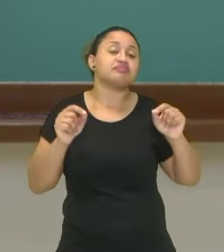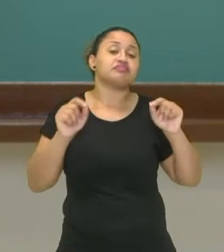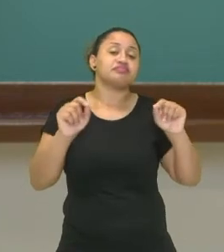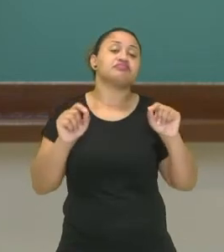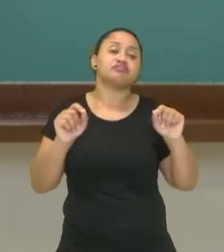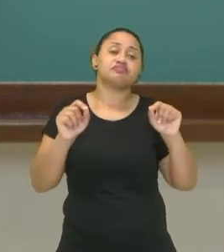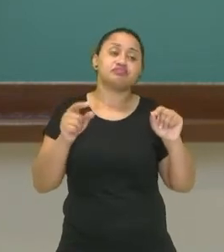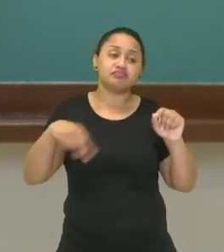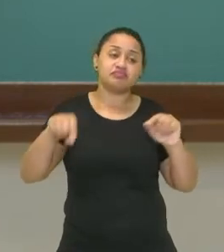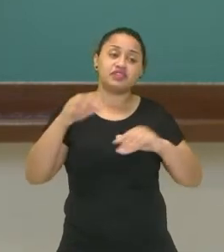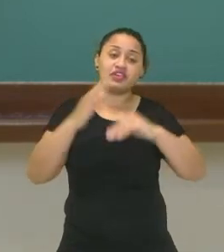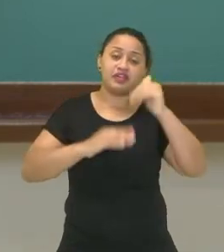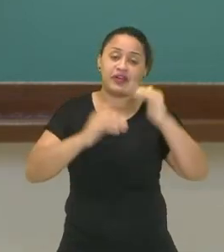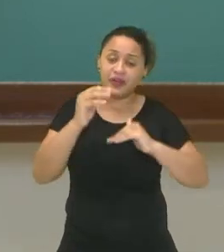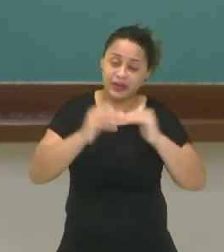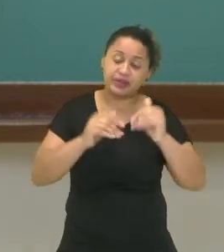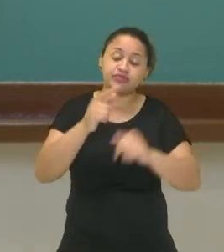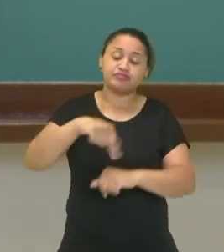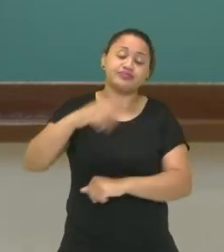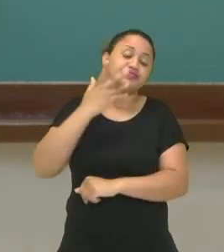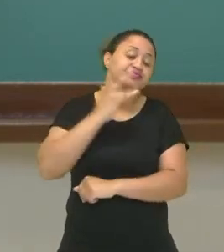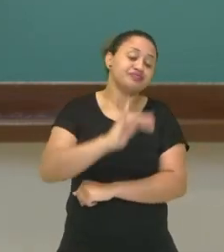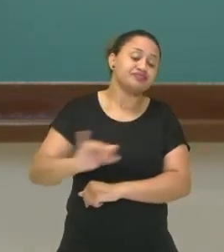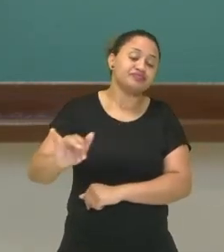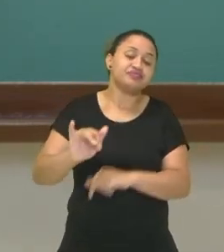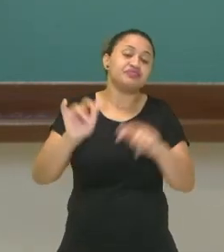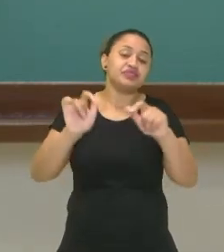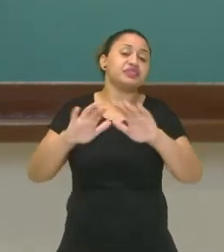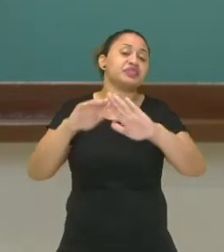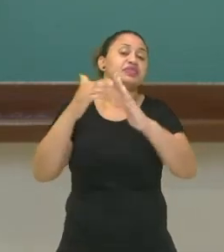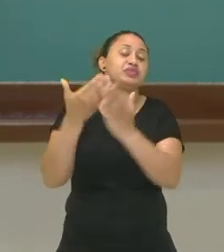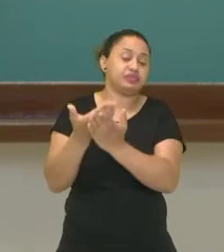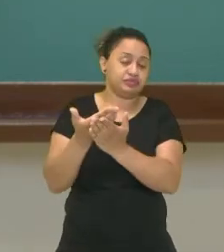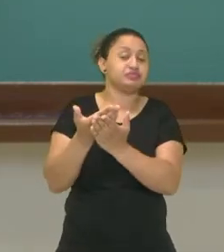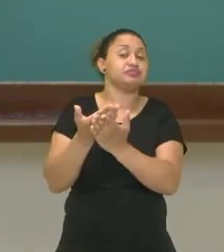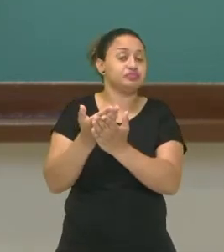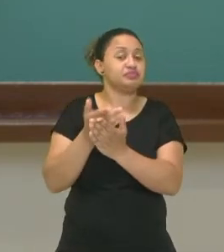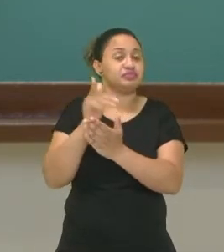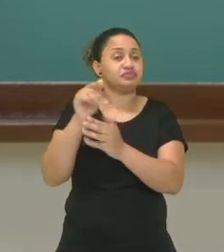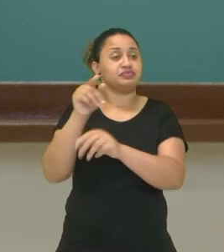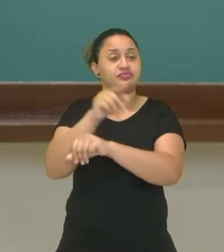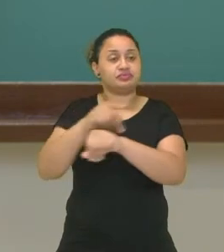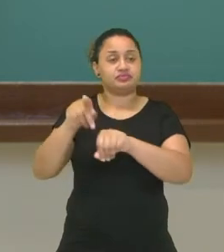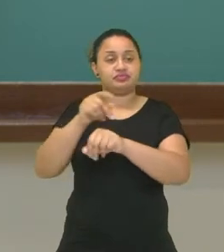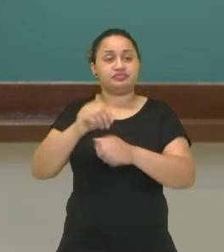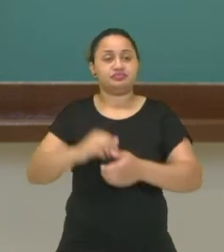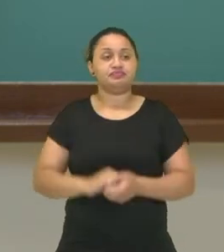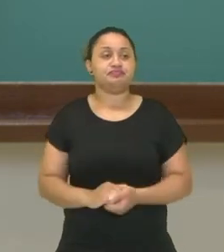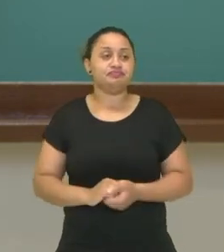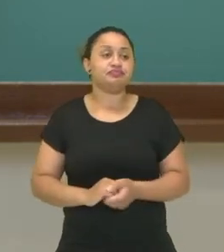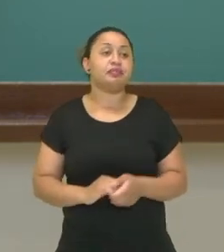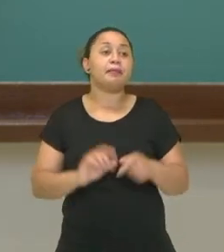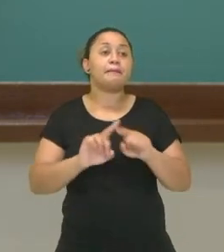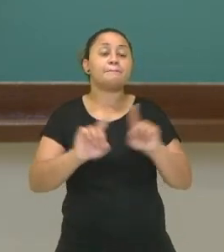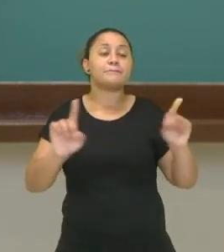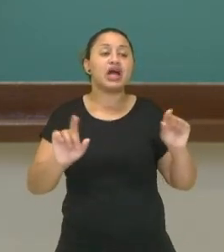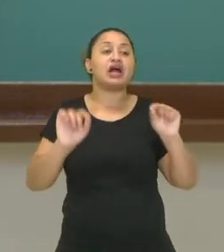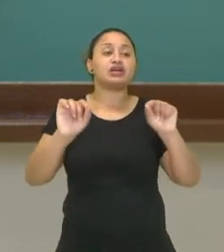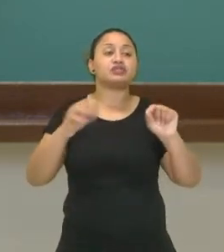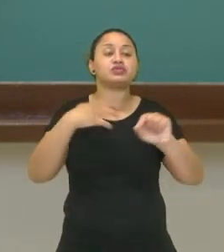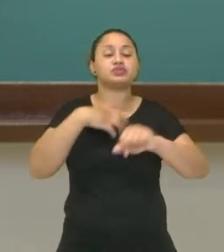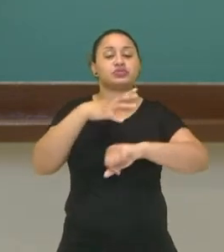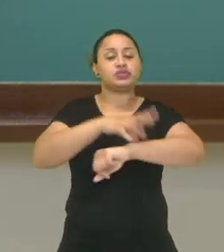eles praticavam com as crianças dentro da escola ali na Dinamarca. Já no